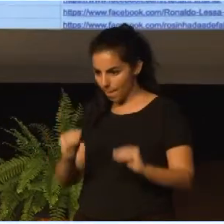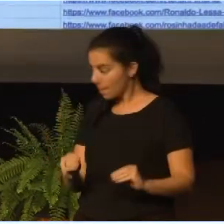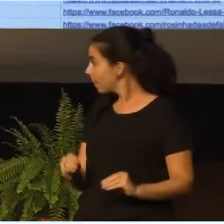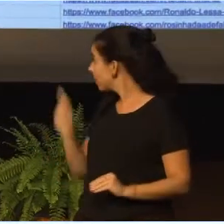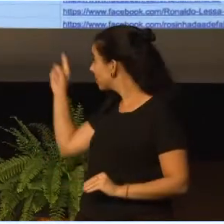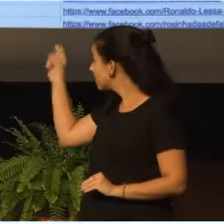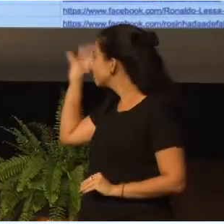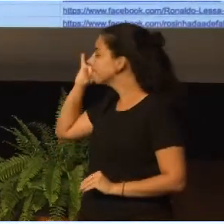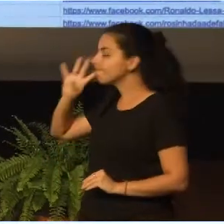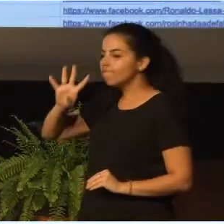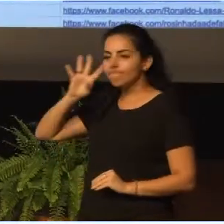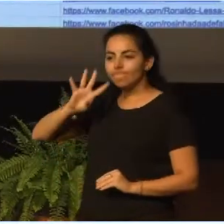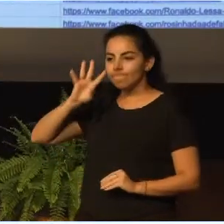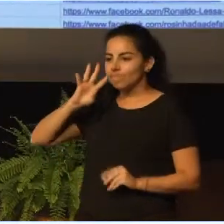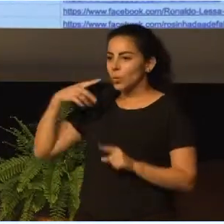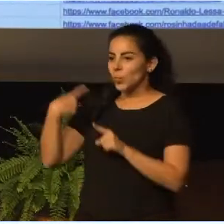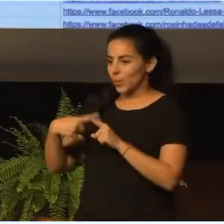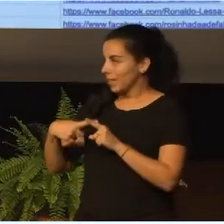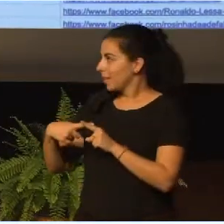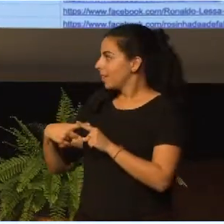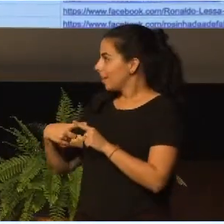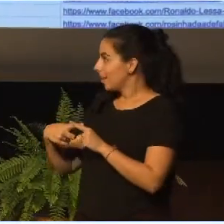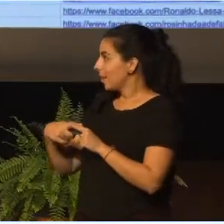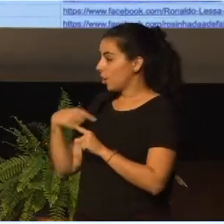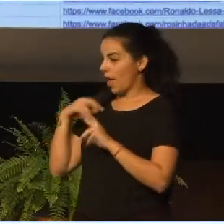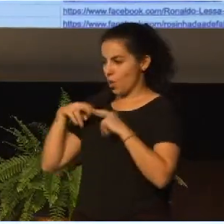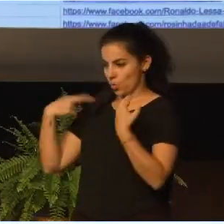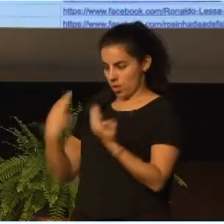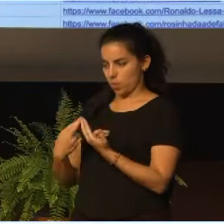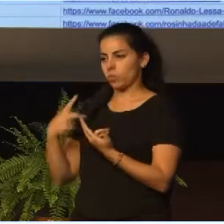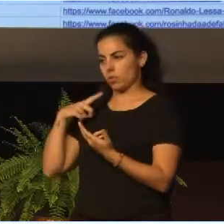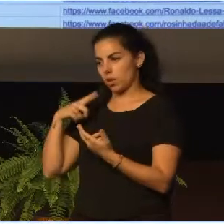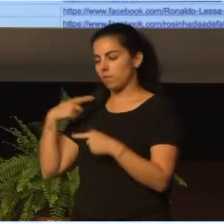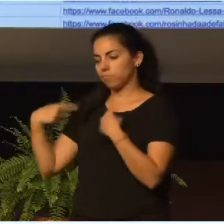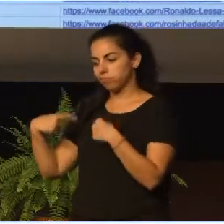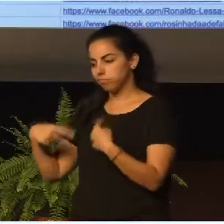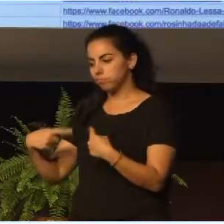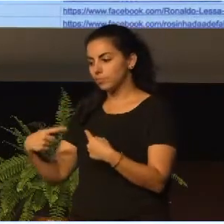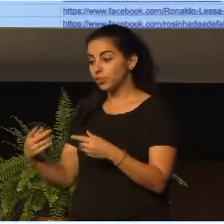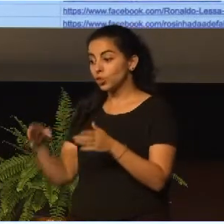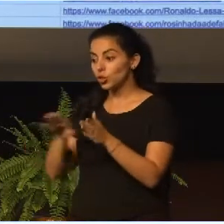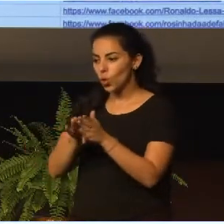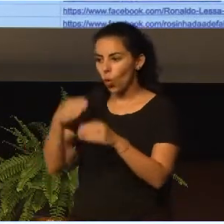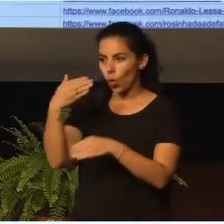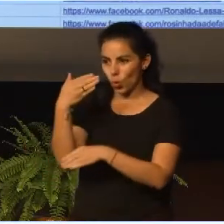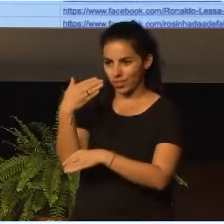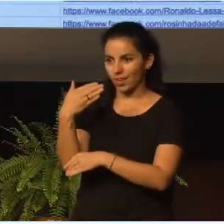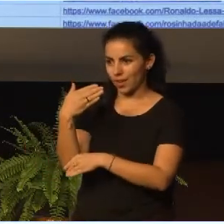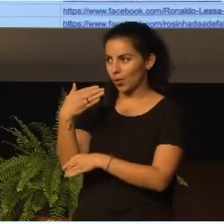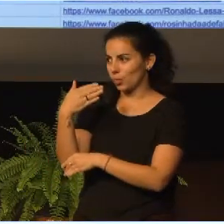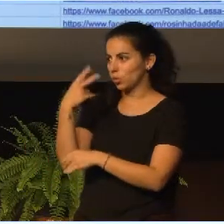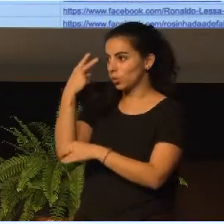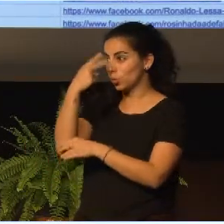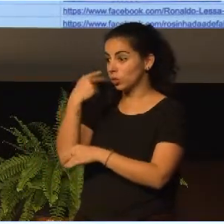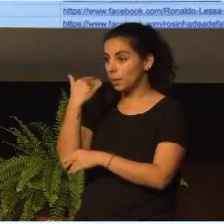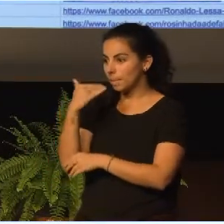mais legais que aconteceram no projeto. A gente saiu de uma reunião, quando a gente chegou no hotel, 2h30